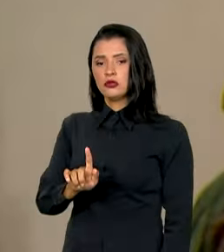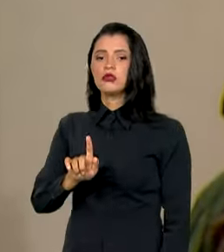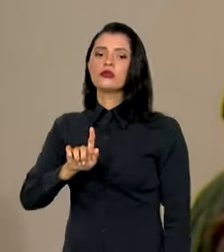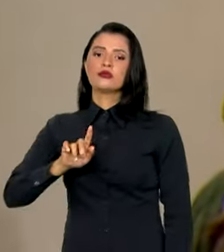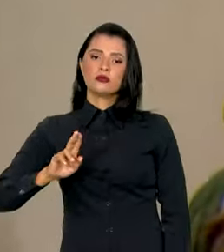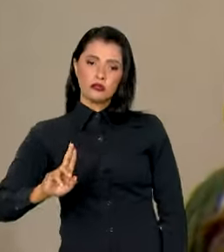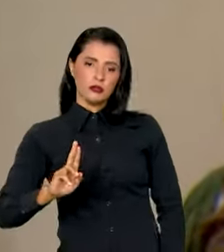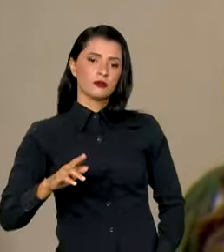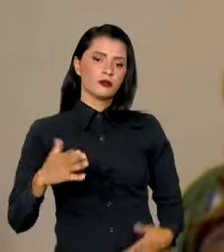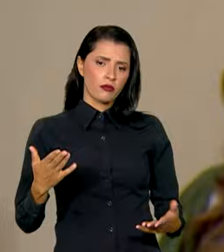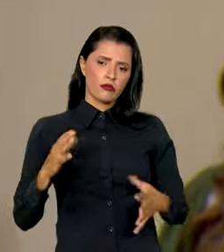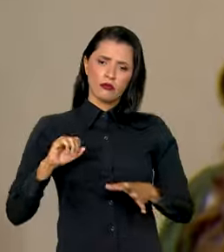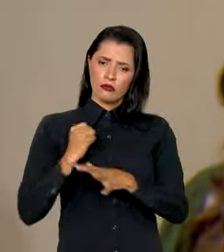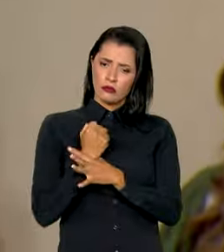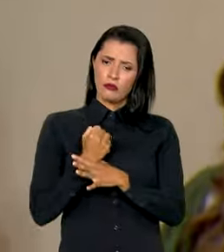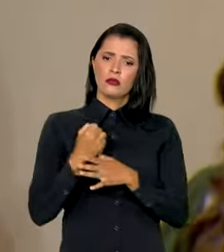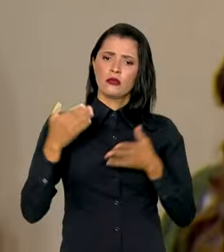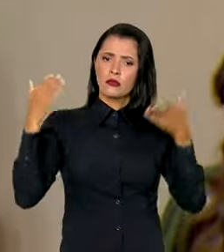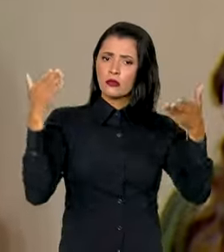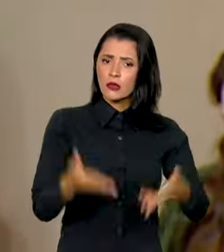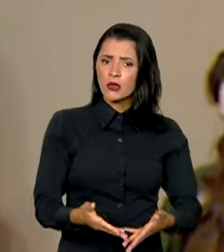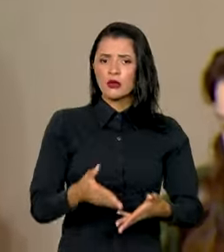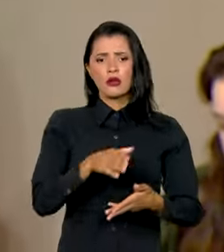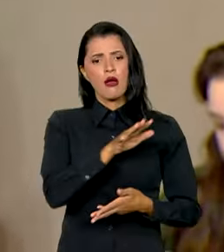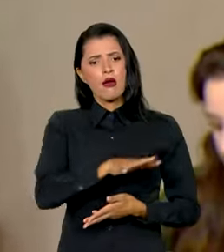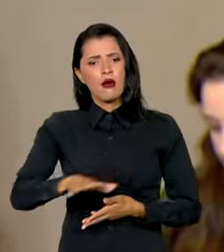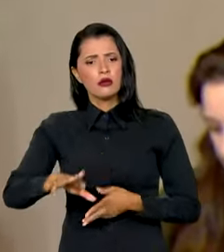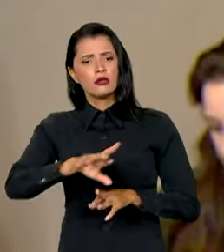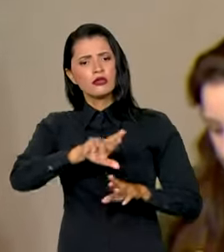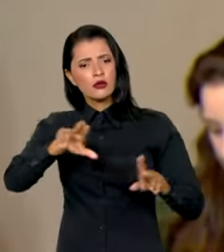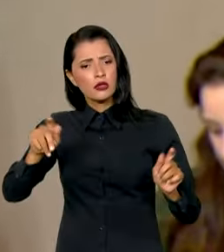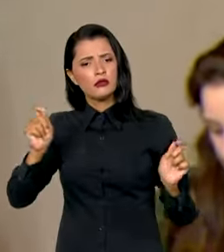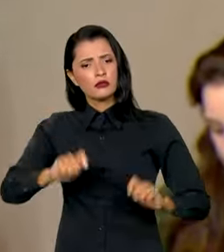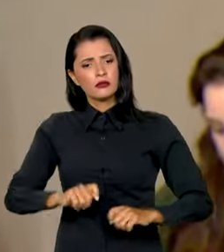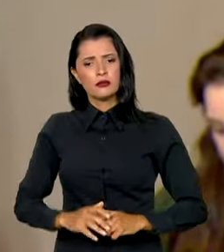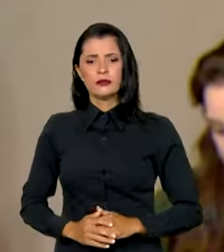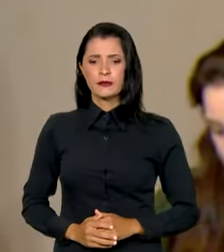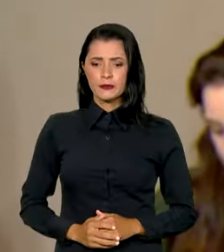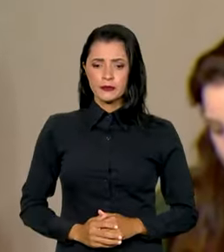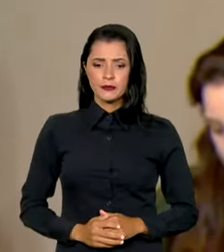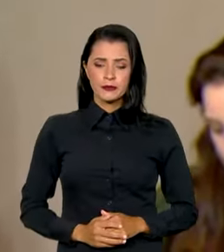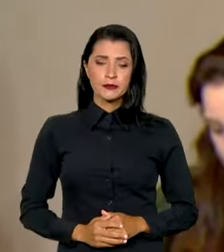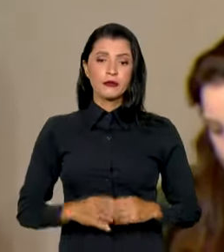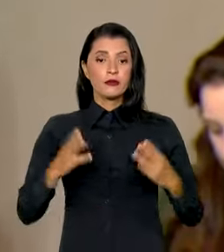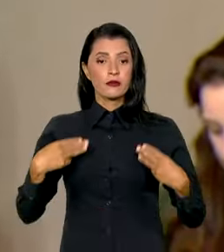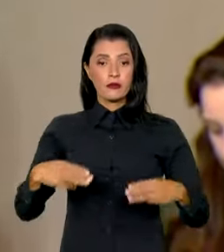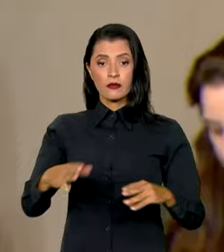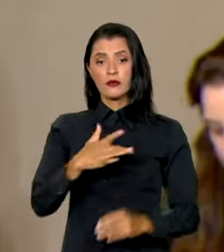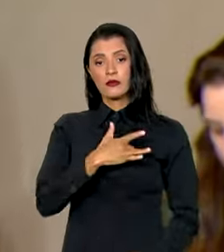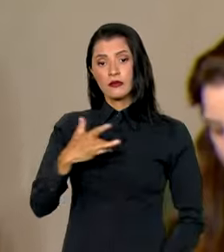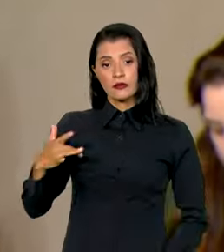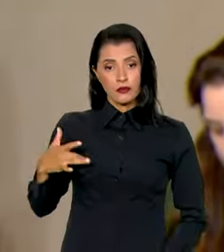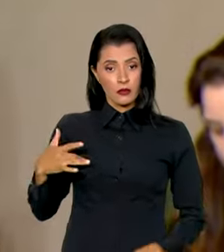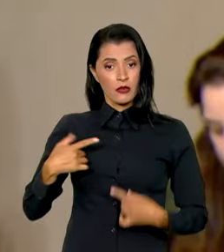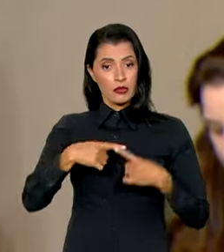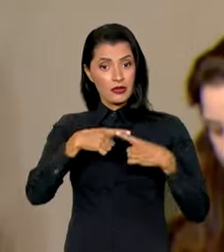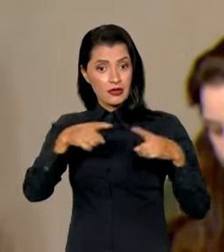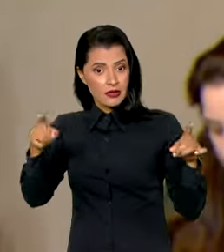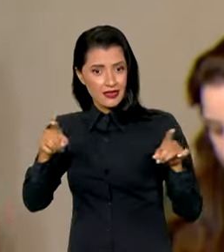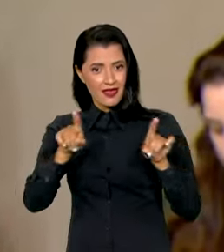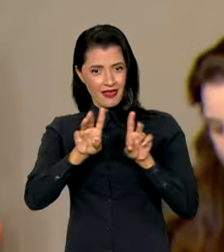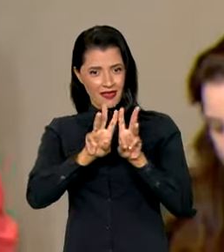AGU, garantindo a atuação em diferentes frentes. O Ministério da Saúde, ao lançar o